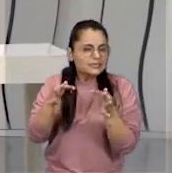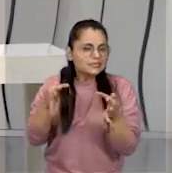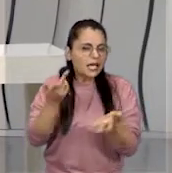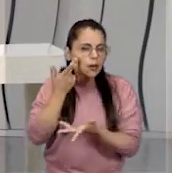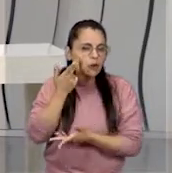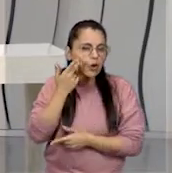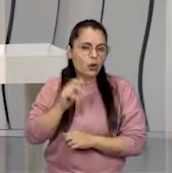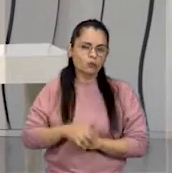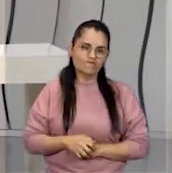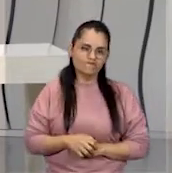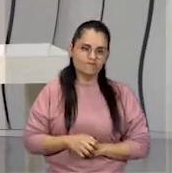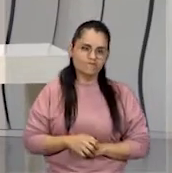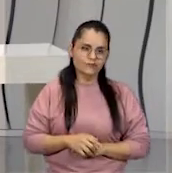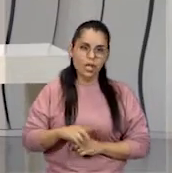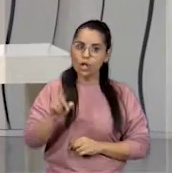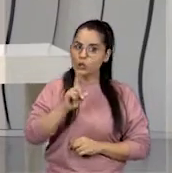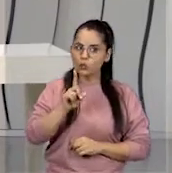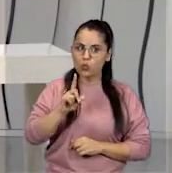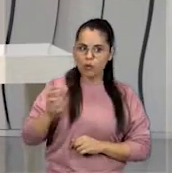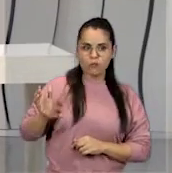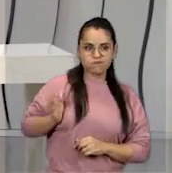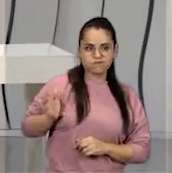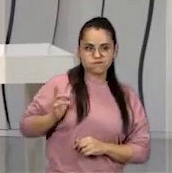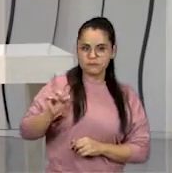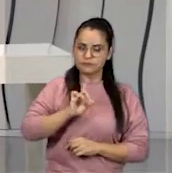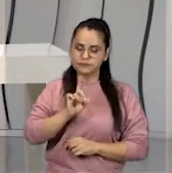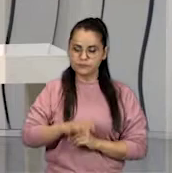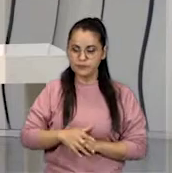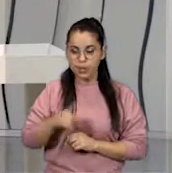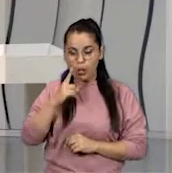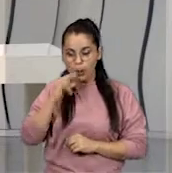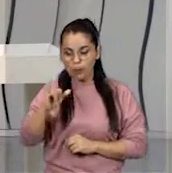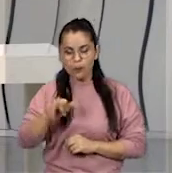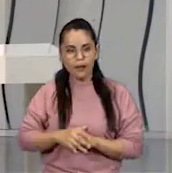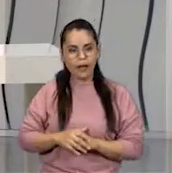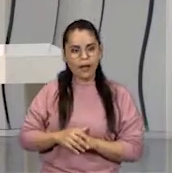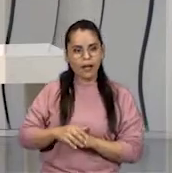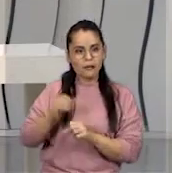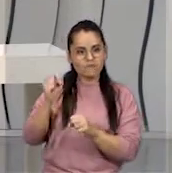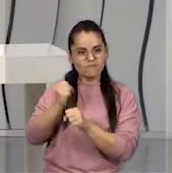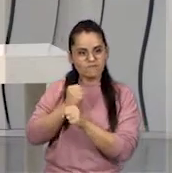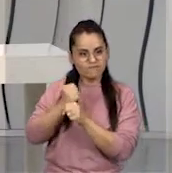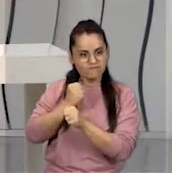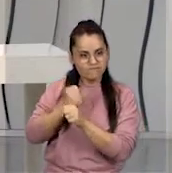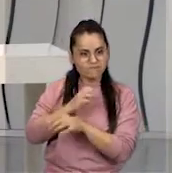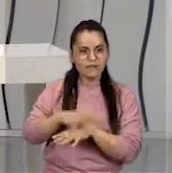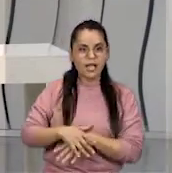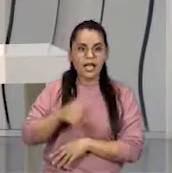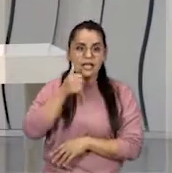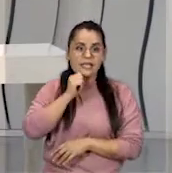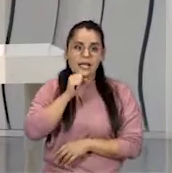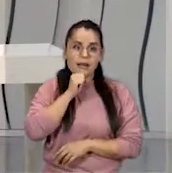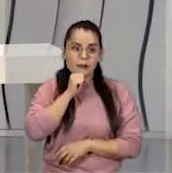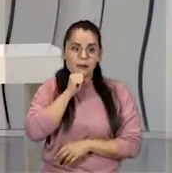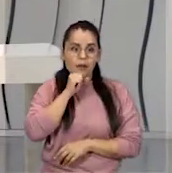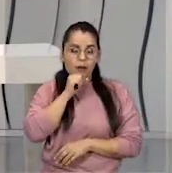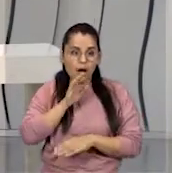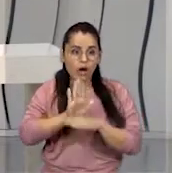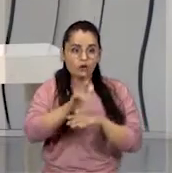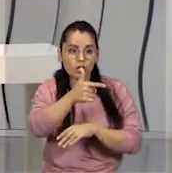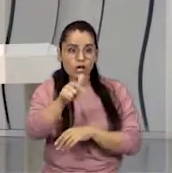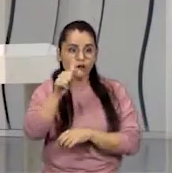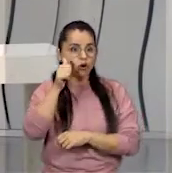Ele não era um ateniense rico. O pai dele era um artesão, pedreiro, tá? E a mãe parteira.